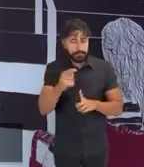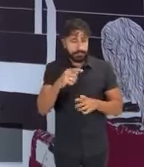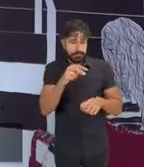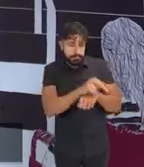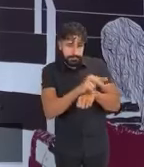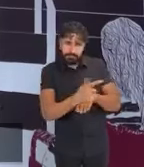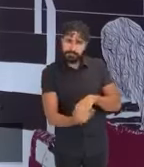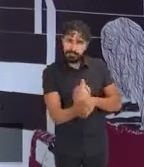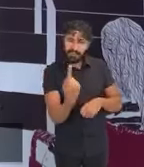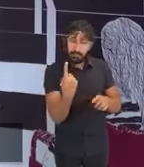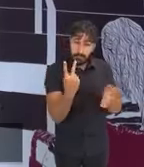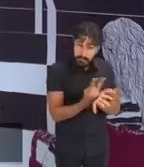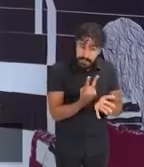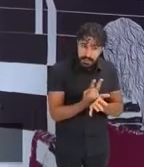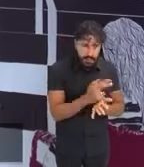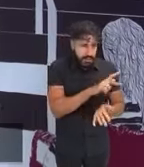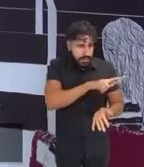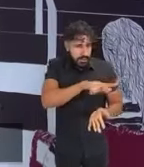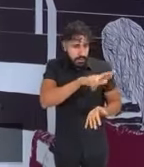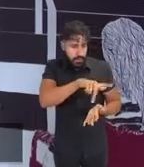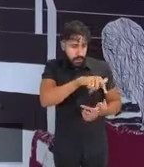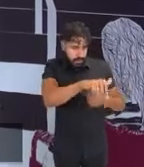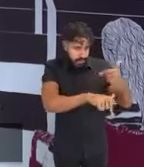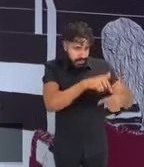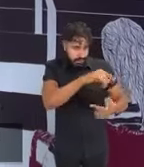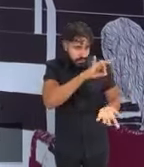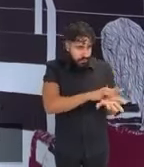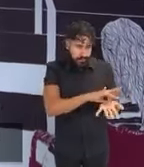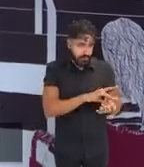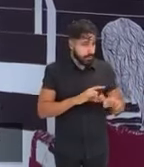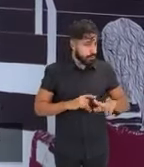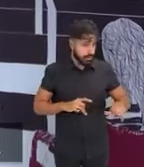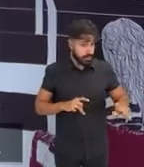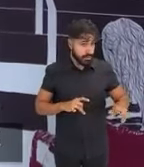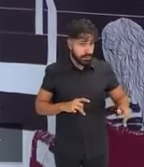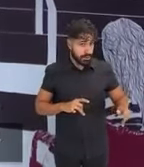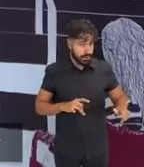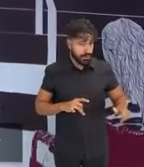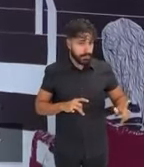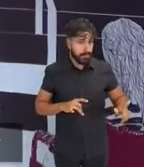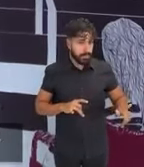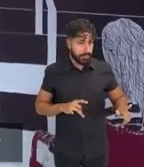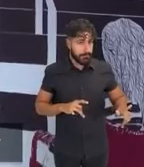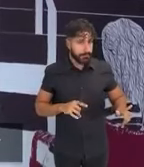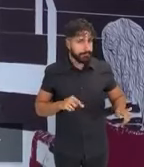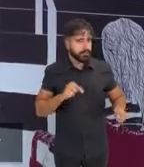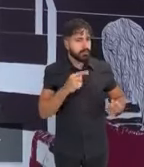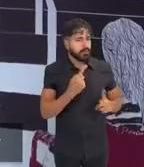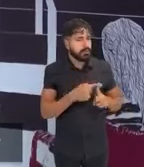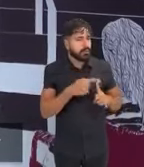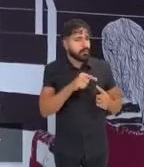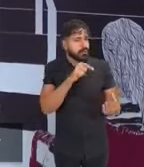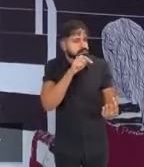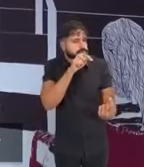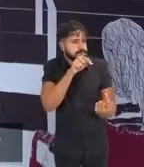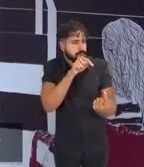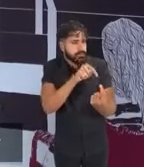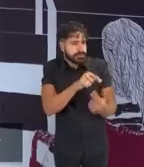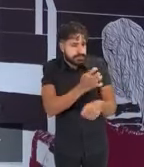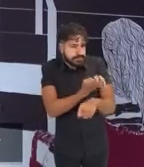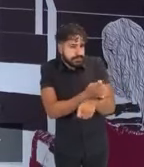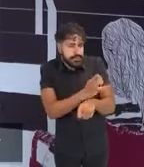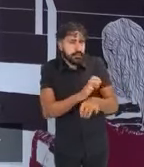ainda que não seja emprego, e nem é para ser, uma vez que a busca do estágio, qual